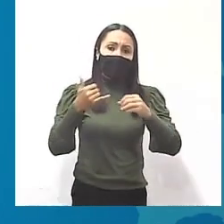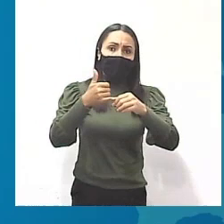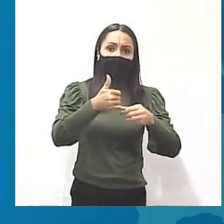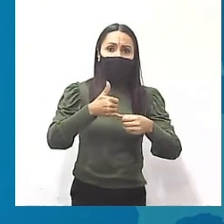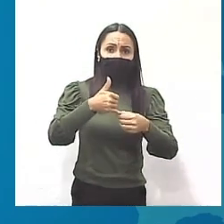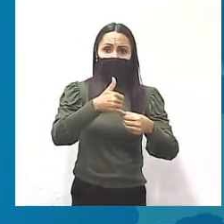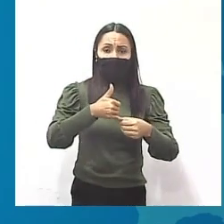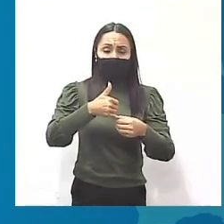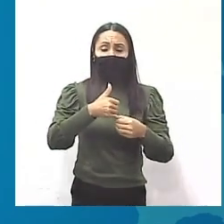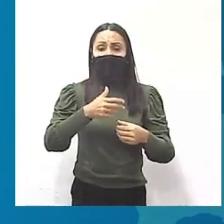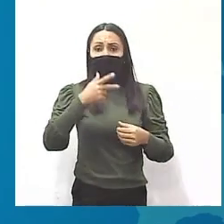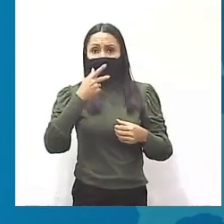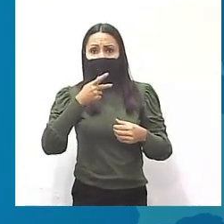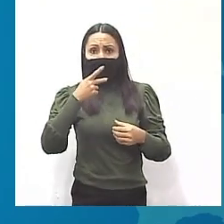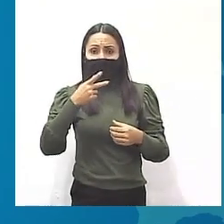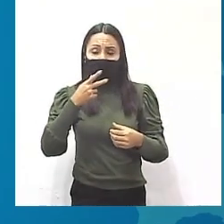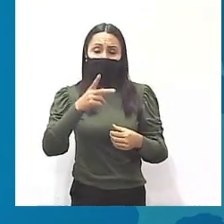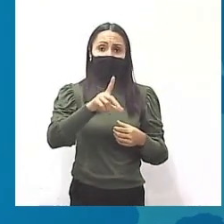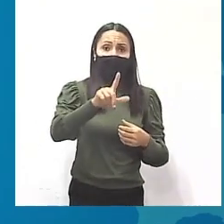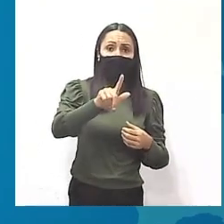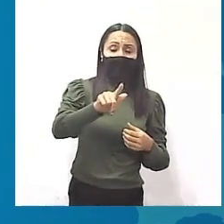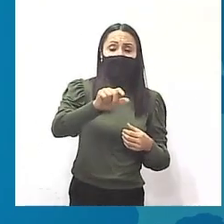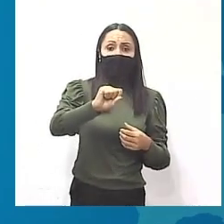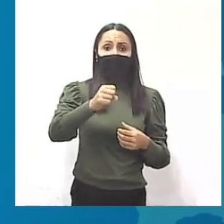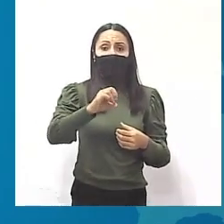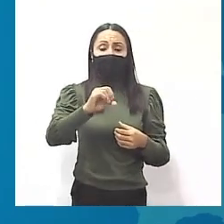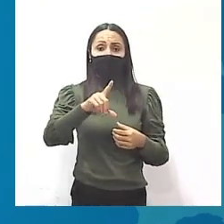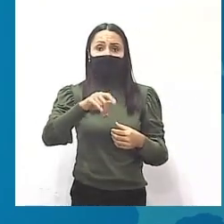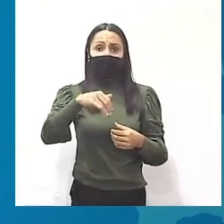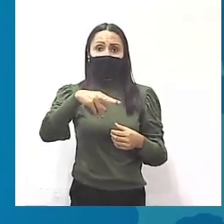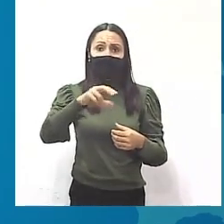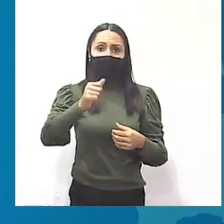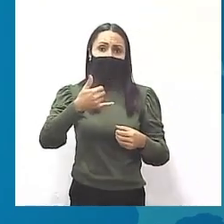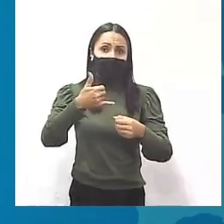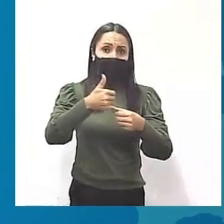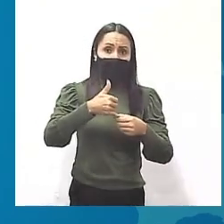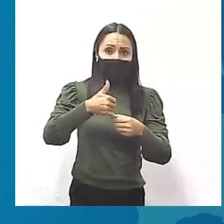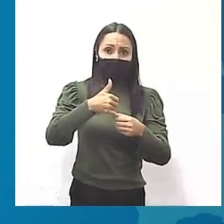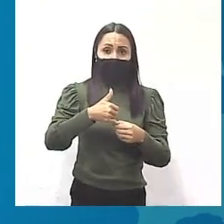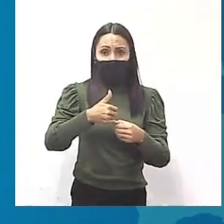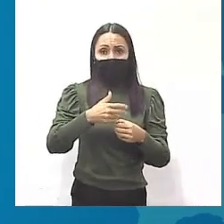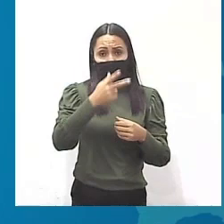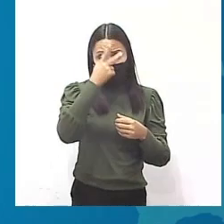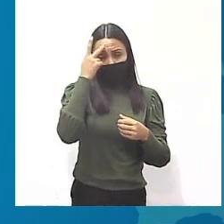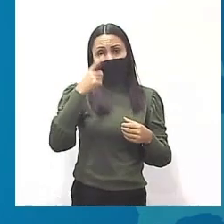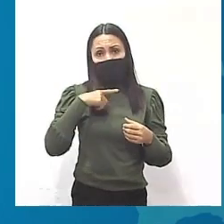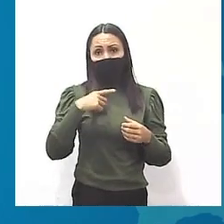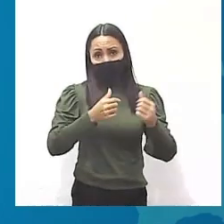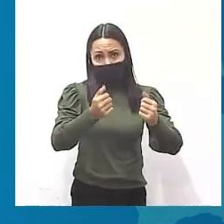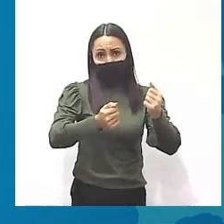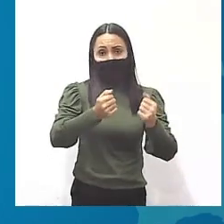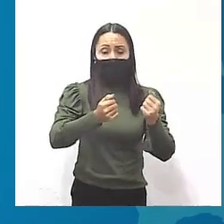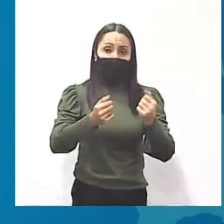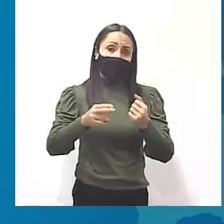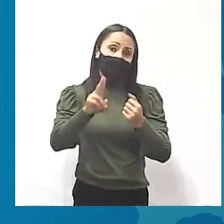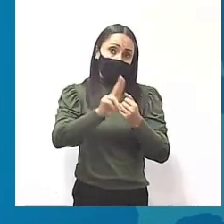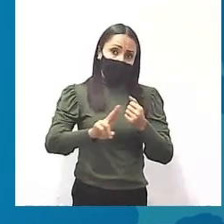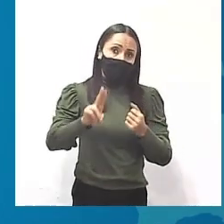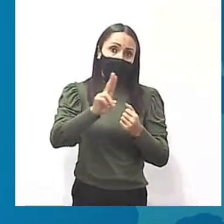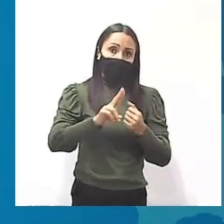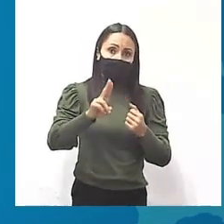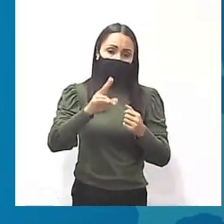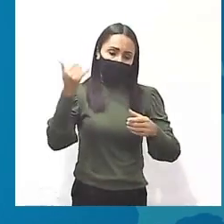derivado do petróleo, que é a gasolina. E hoje em dia, a maioria das pessoas tem carro e utilizam